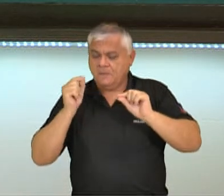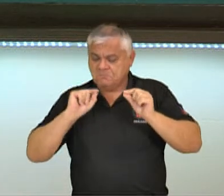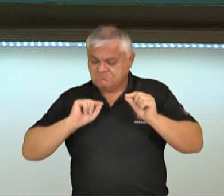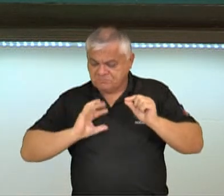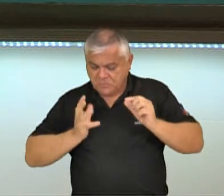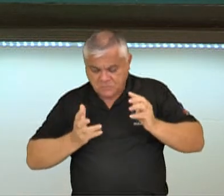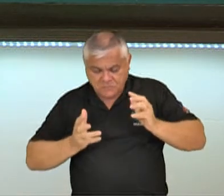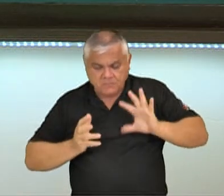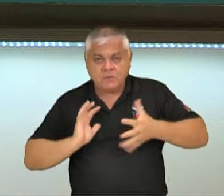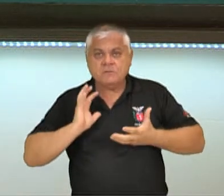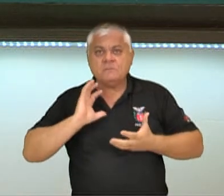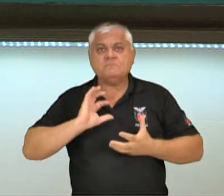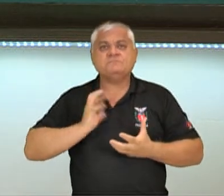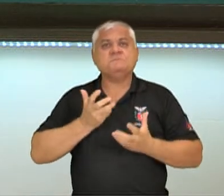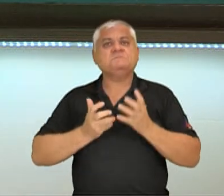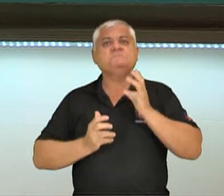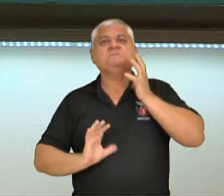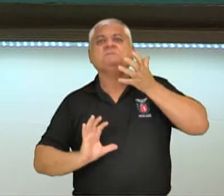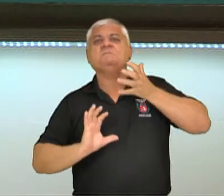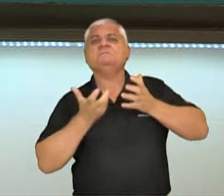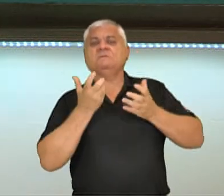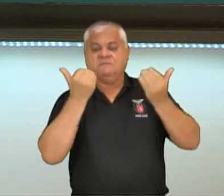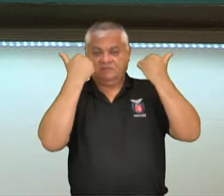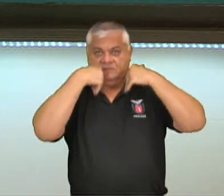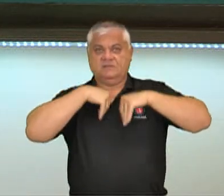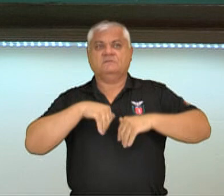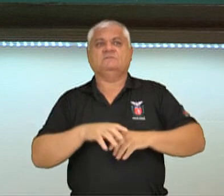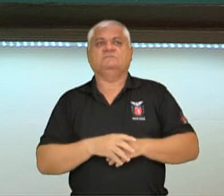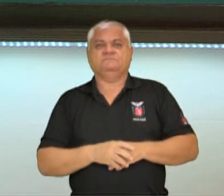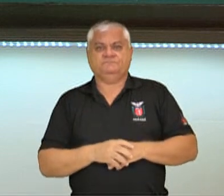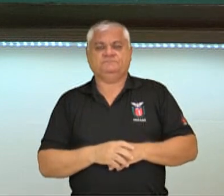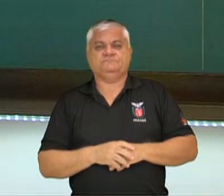nosso estado corporal, tá?